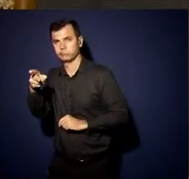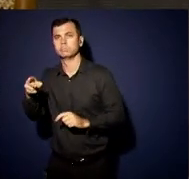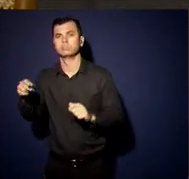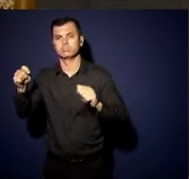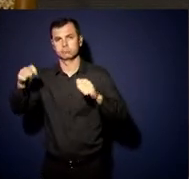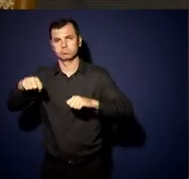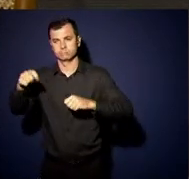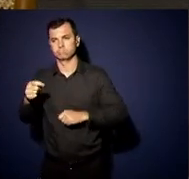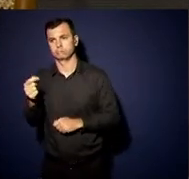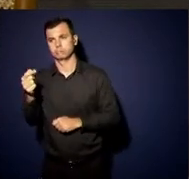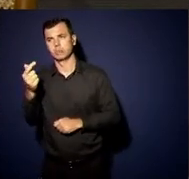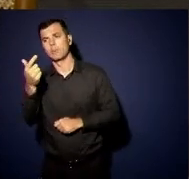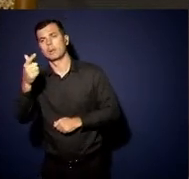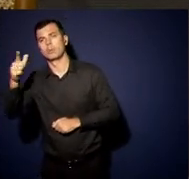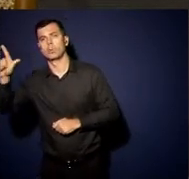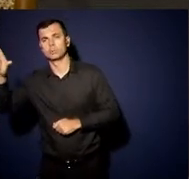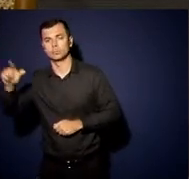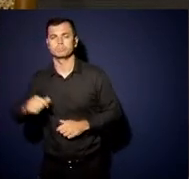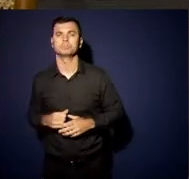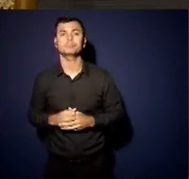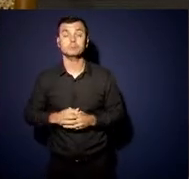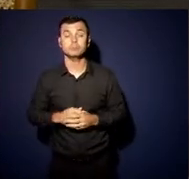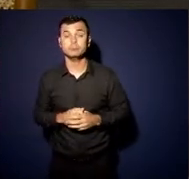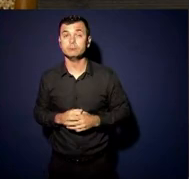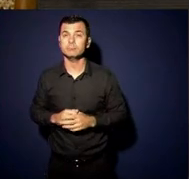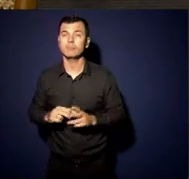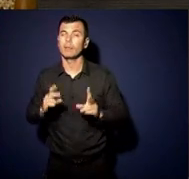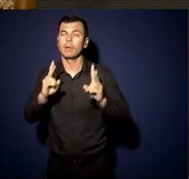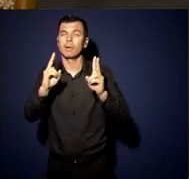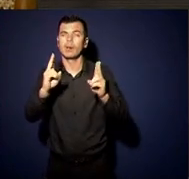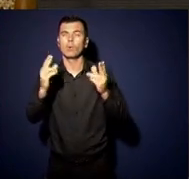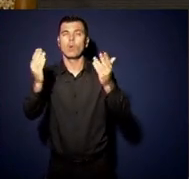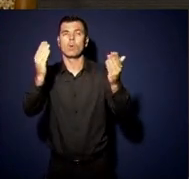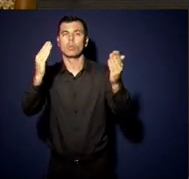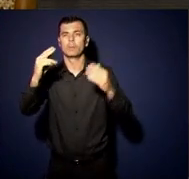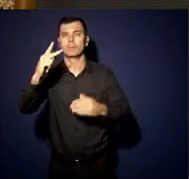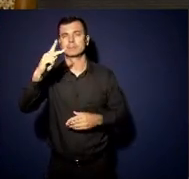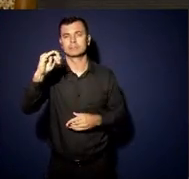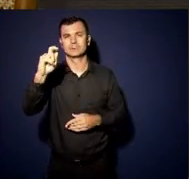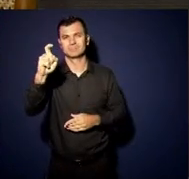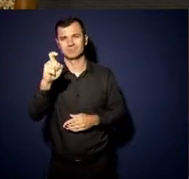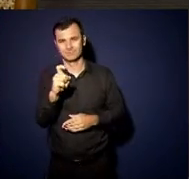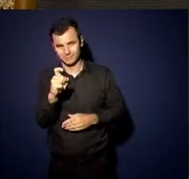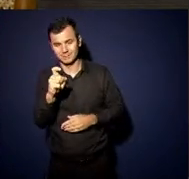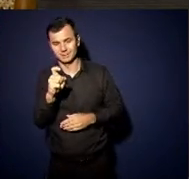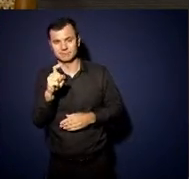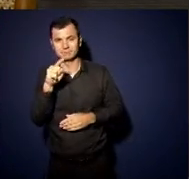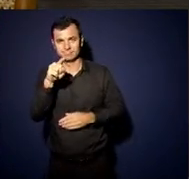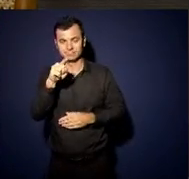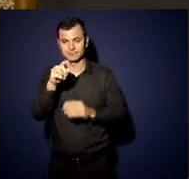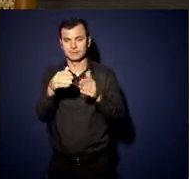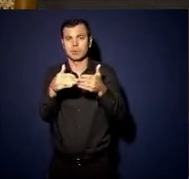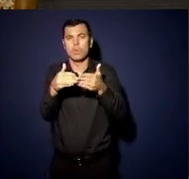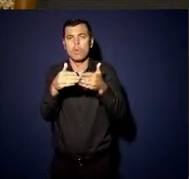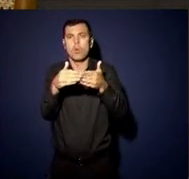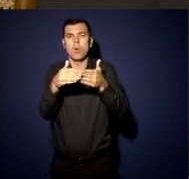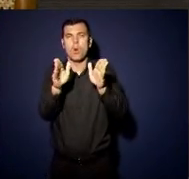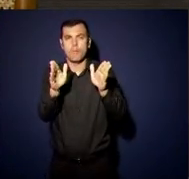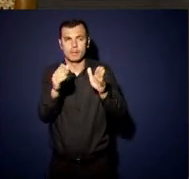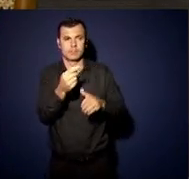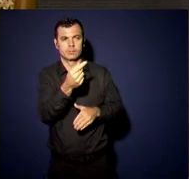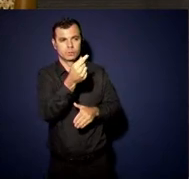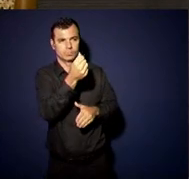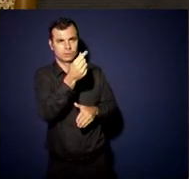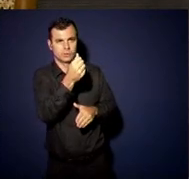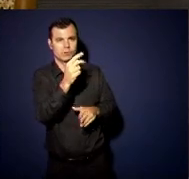Custódia dos fundos eu costumo dizer que esse é o pix do Mercado de Capitais Open captol marketing ele é transposição do